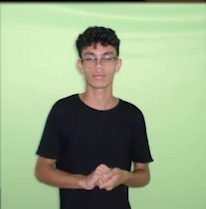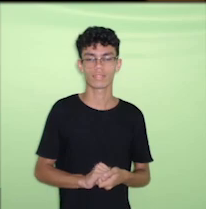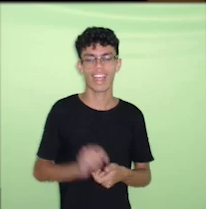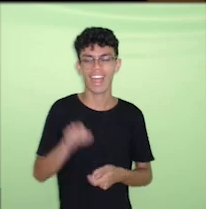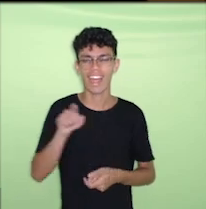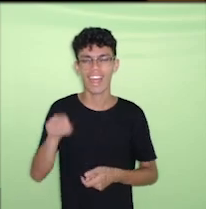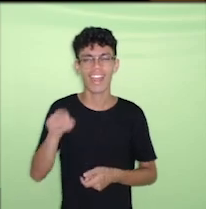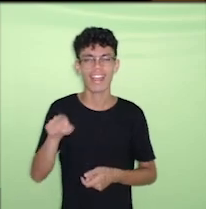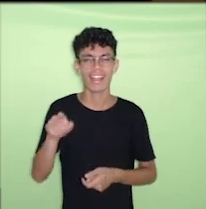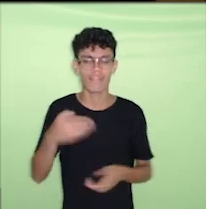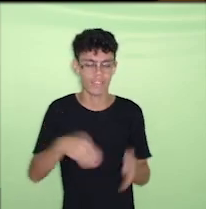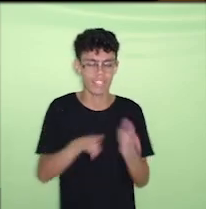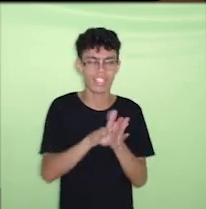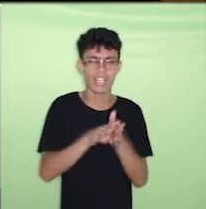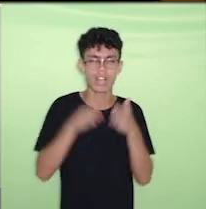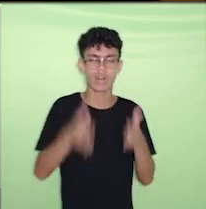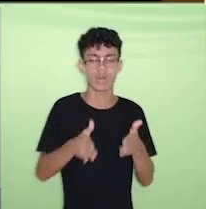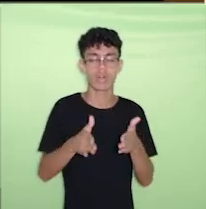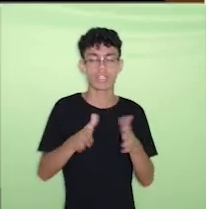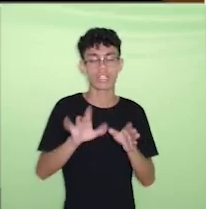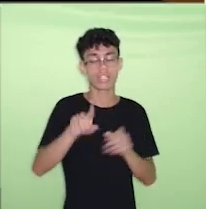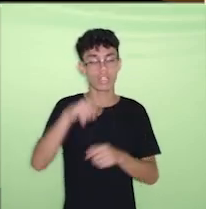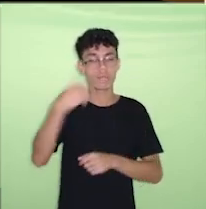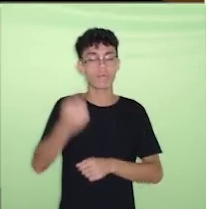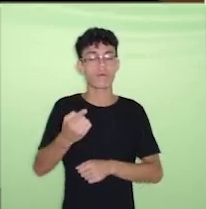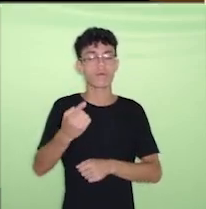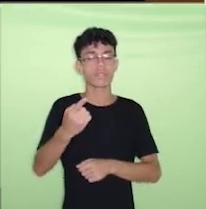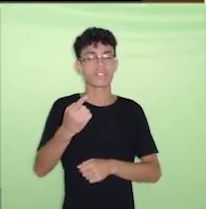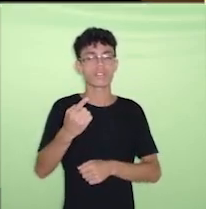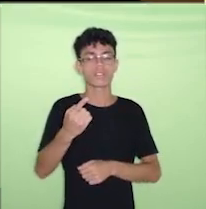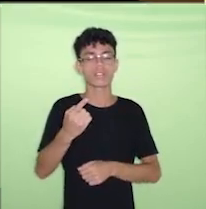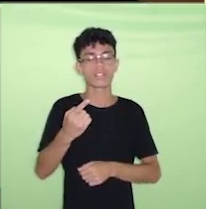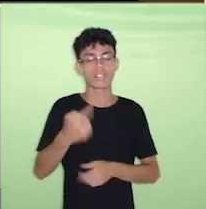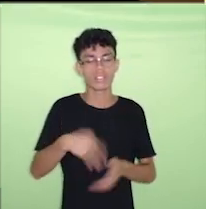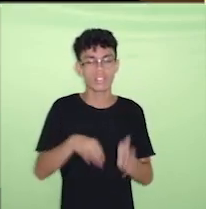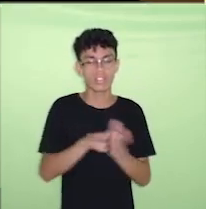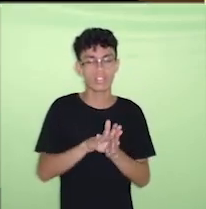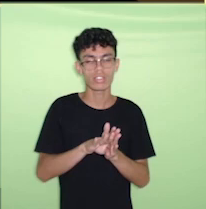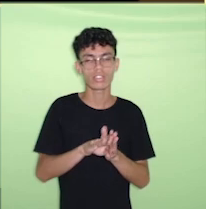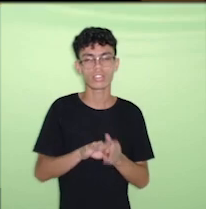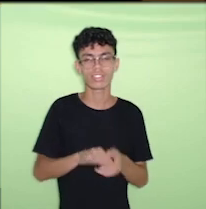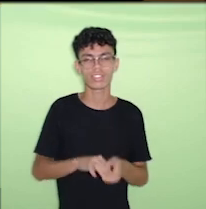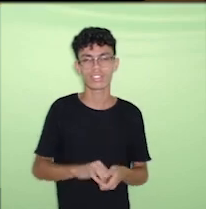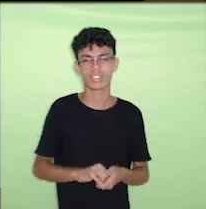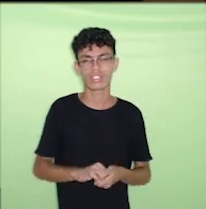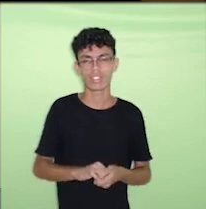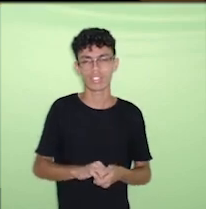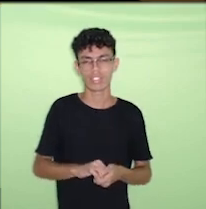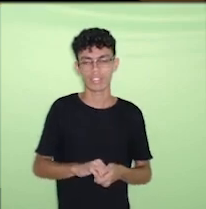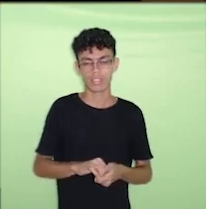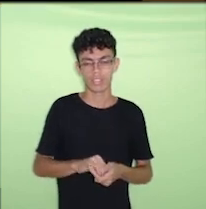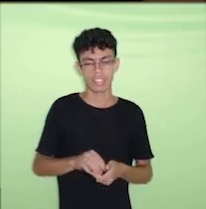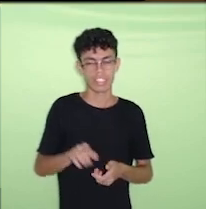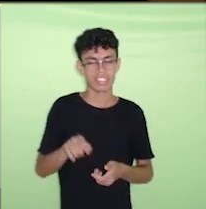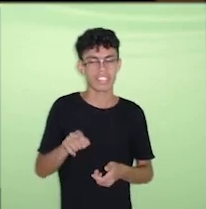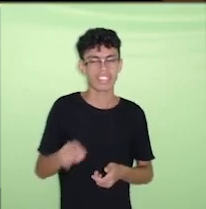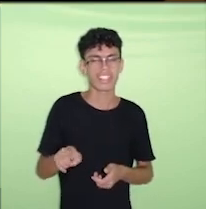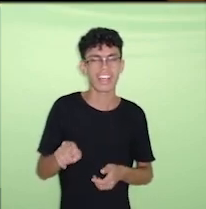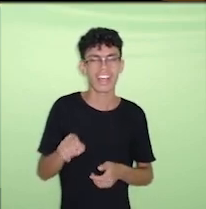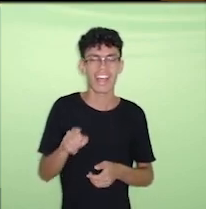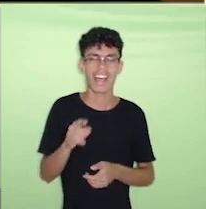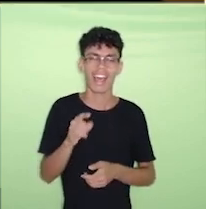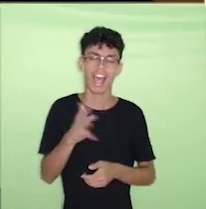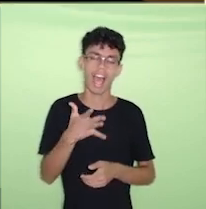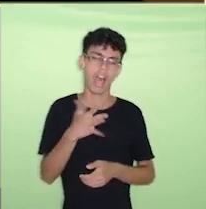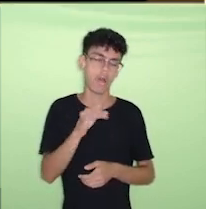Ela vai chegar agora? Daqui a pouco, segundo consta. Você a considera recuperável? É um caso